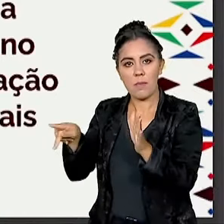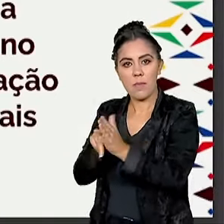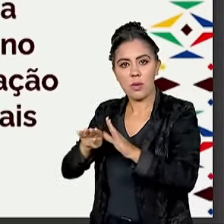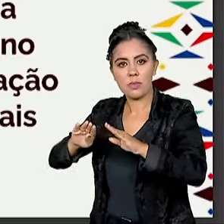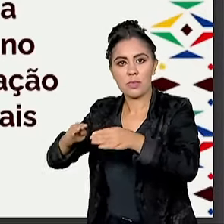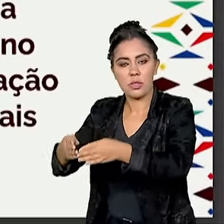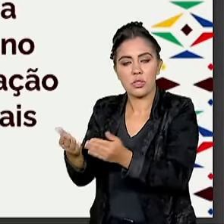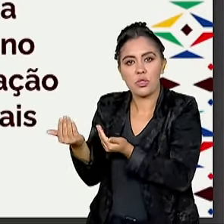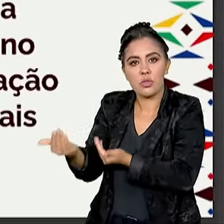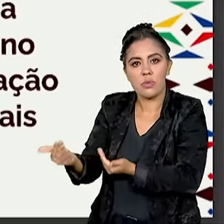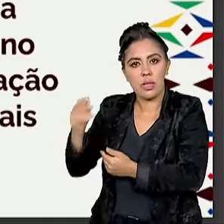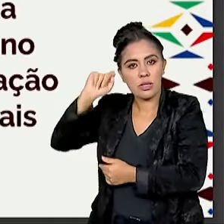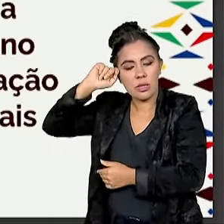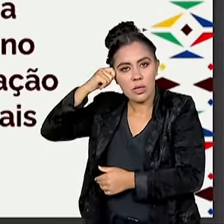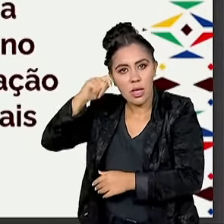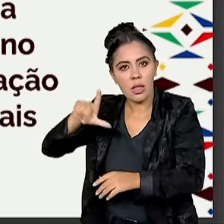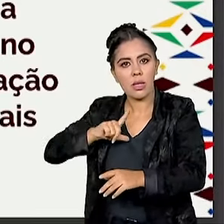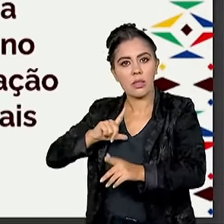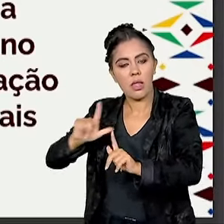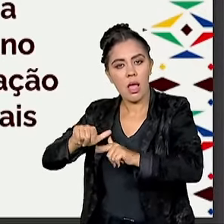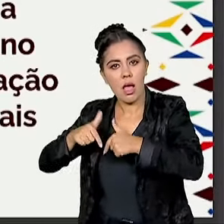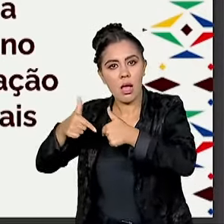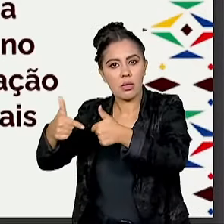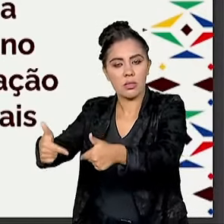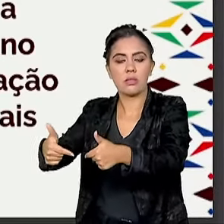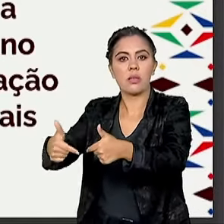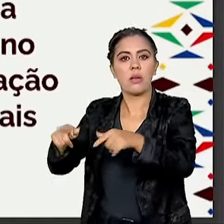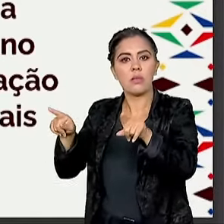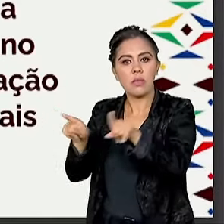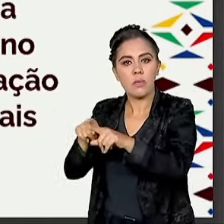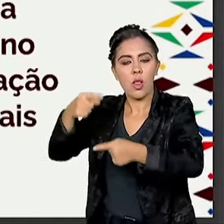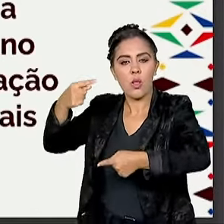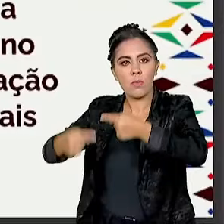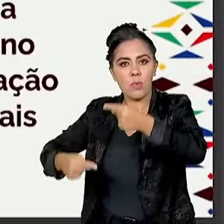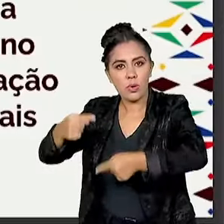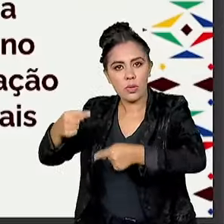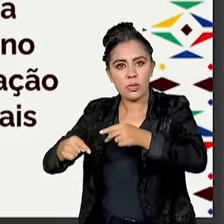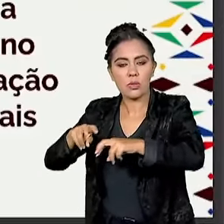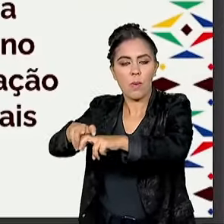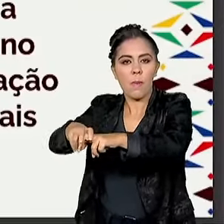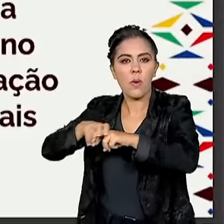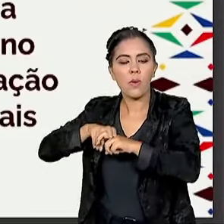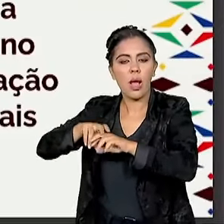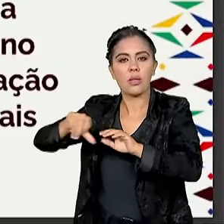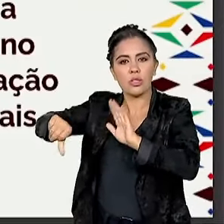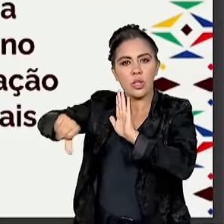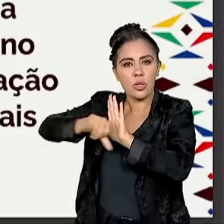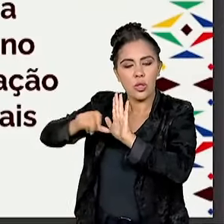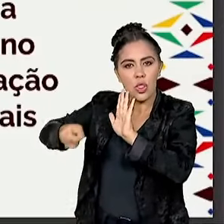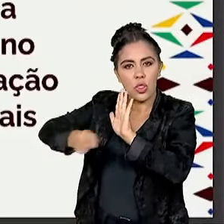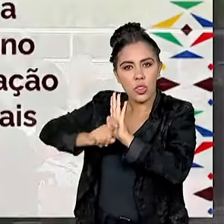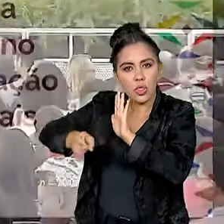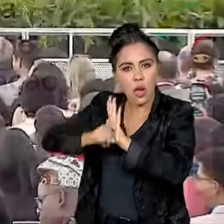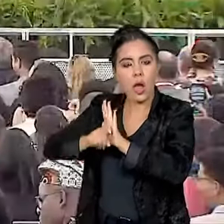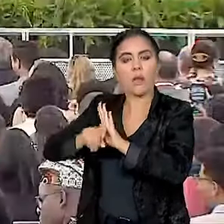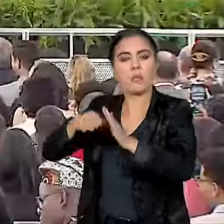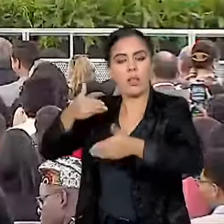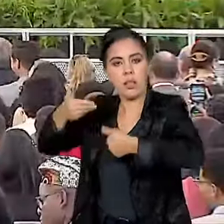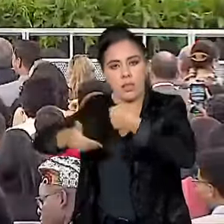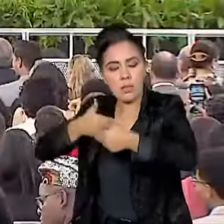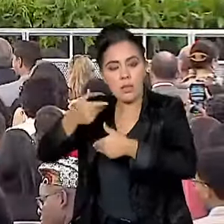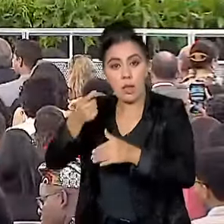negra que atuam na política de contenção de danos pelo uso de drogas, totalizando